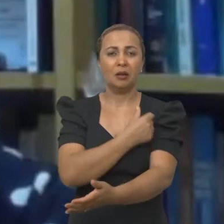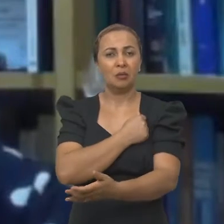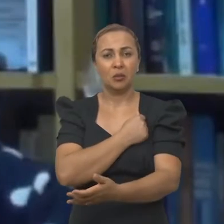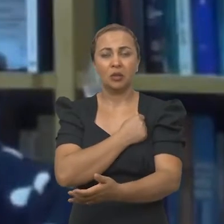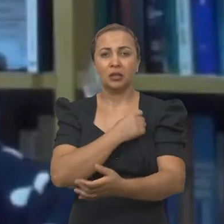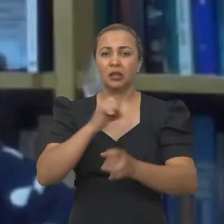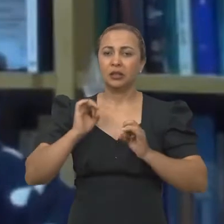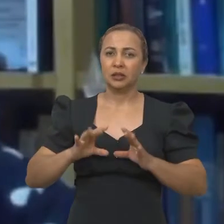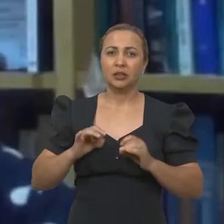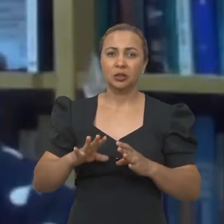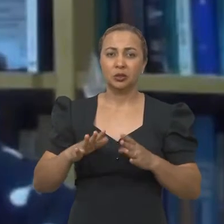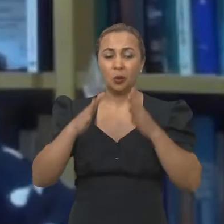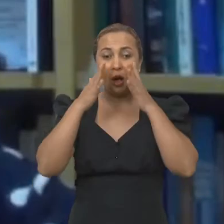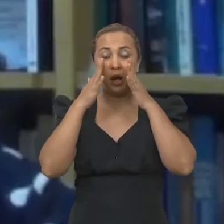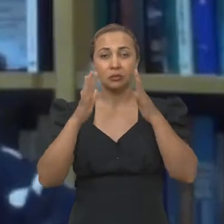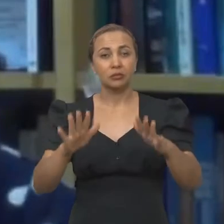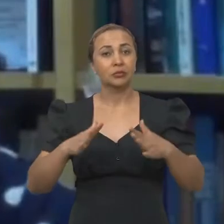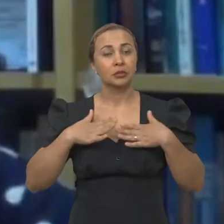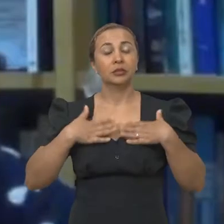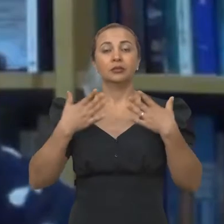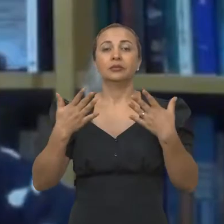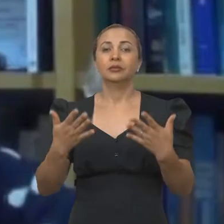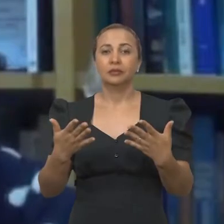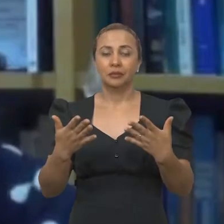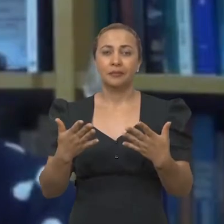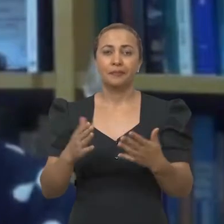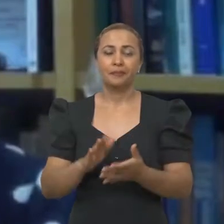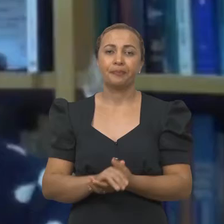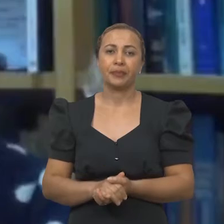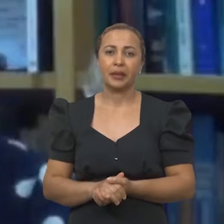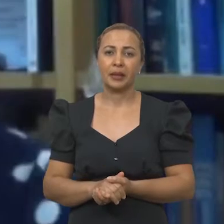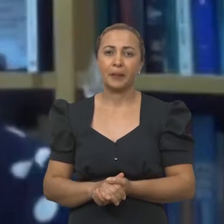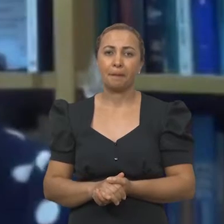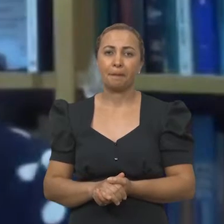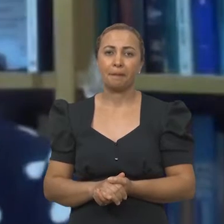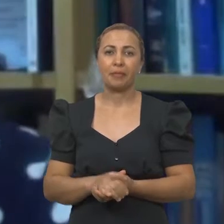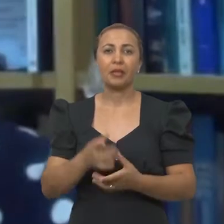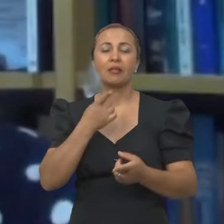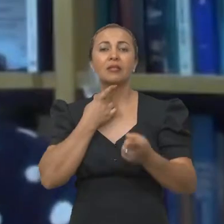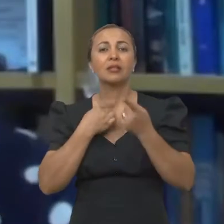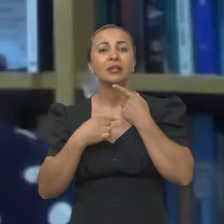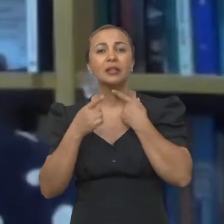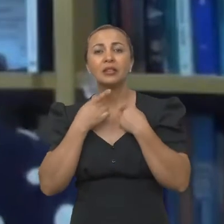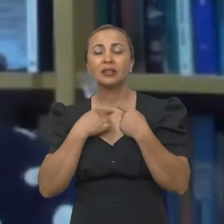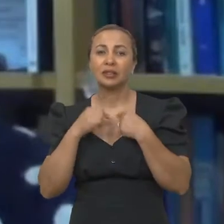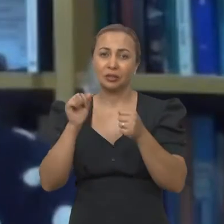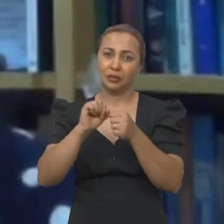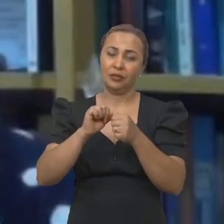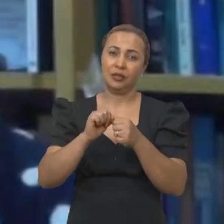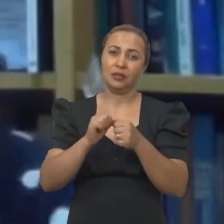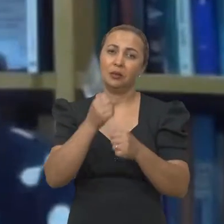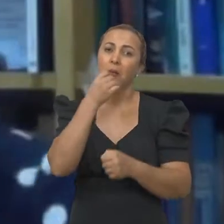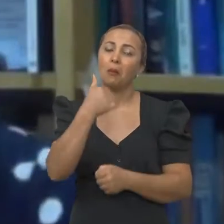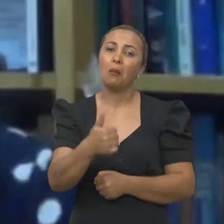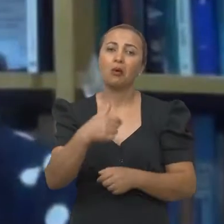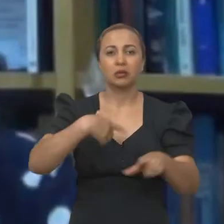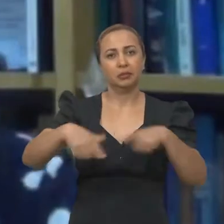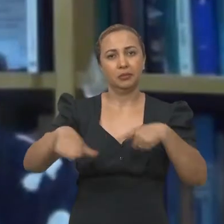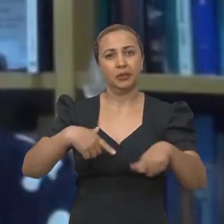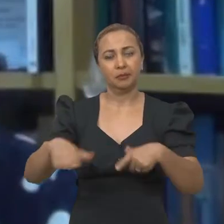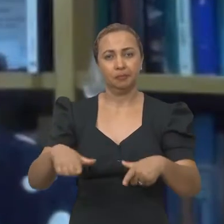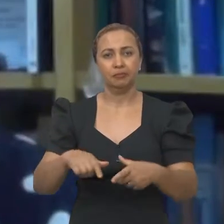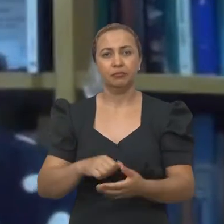até me emociona, me deixou impressionada, foi a vontade de fazer um bom